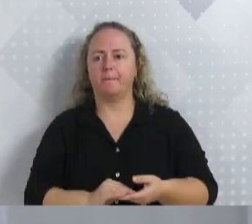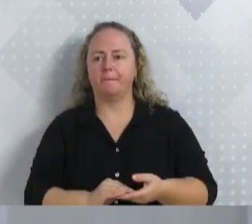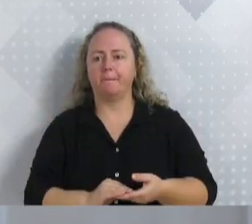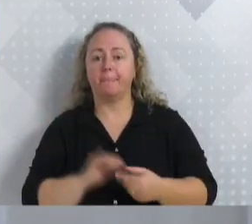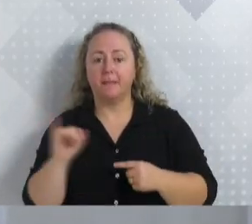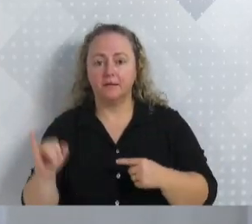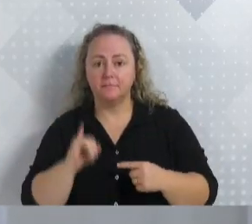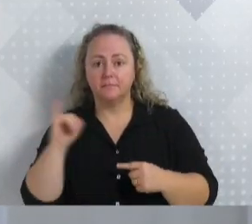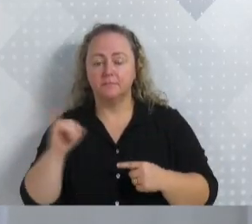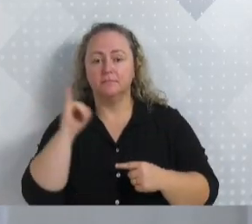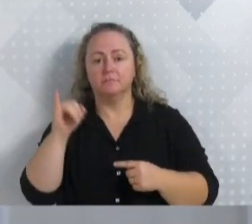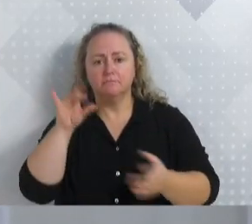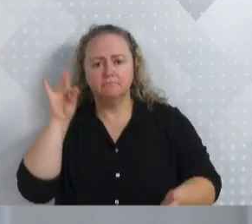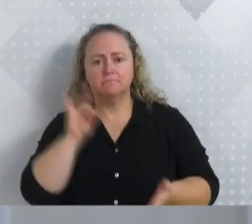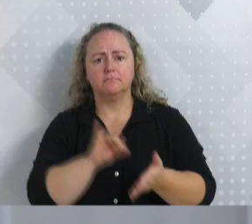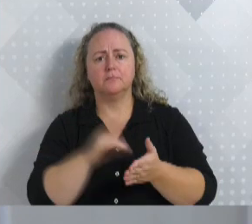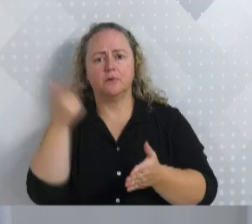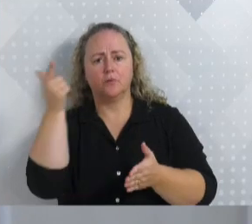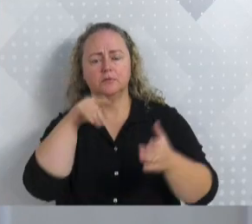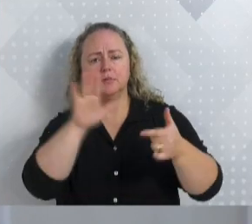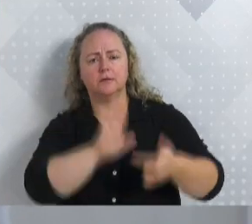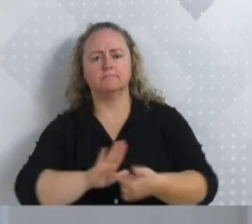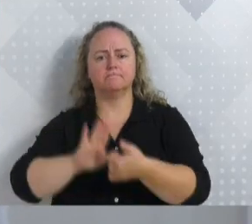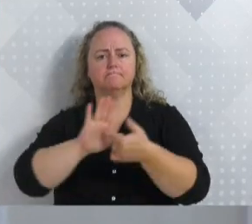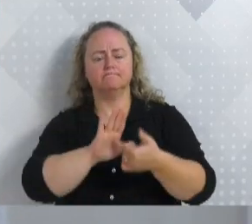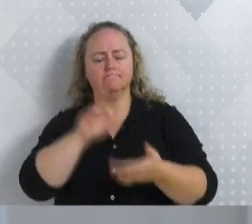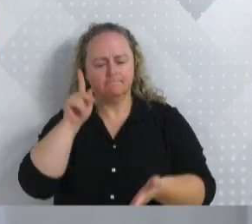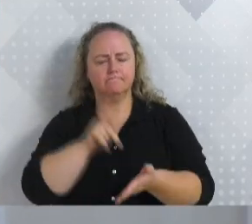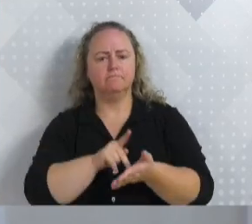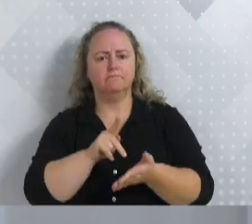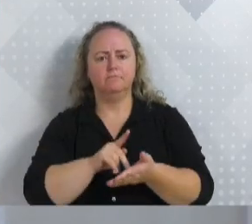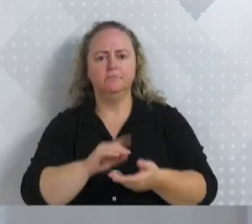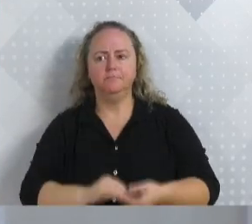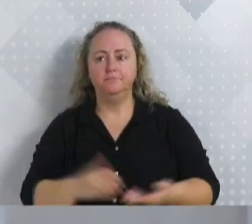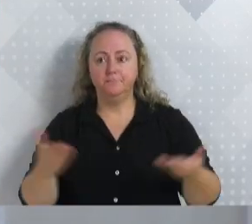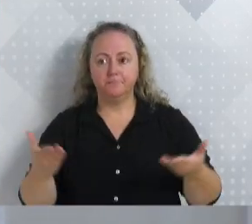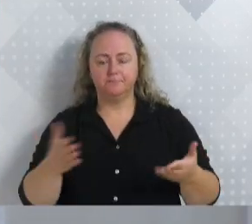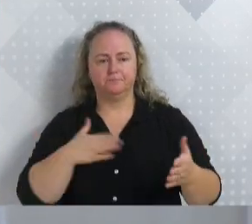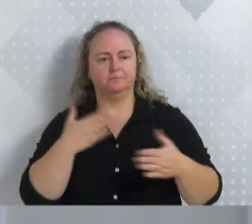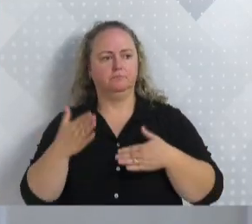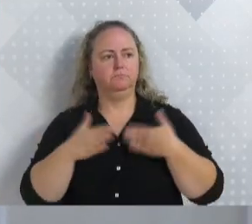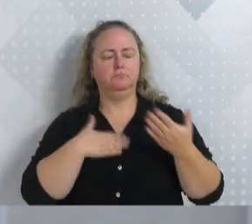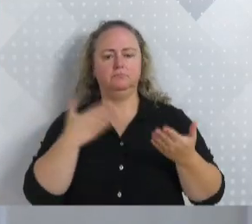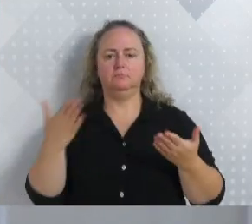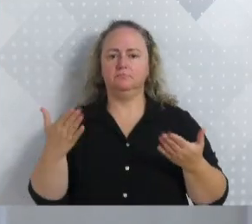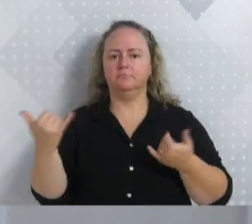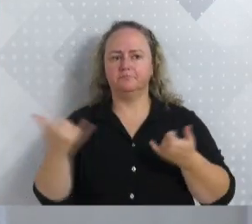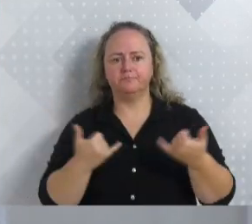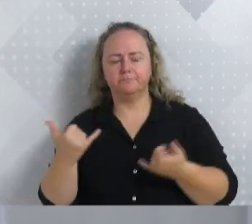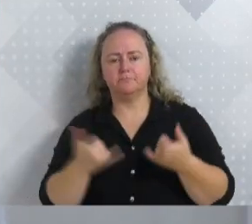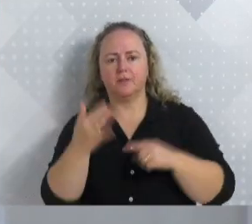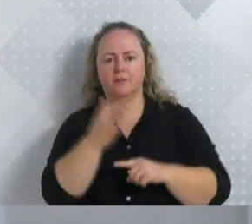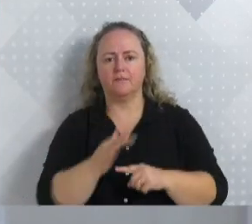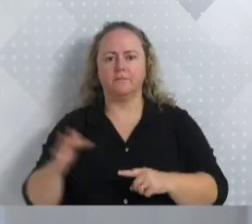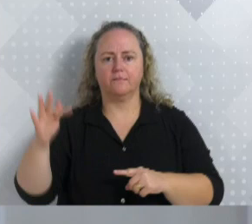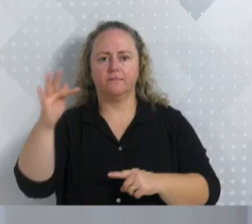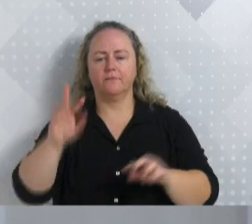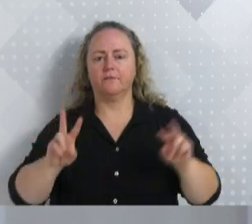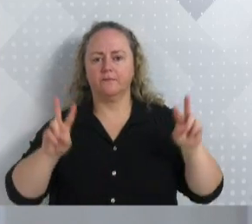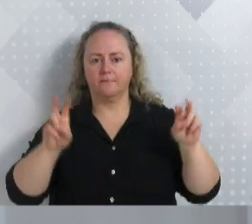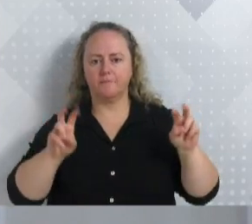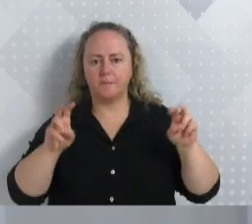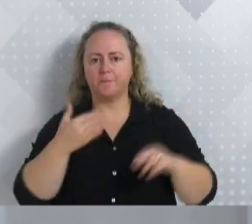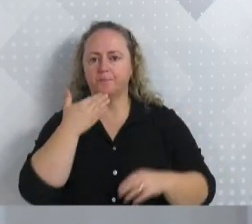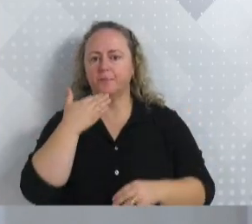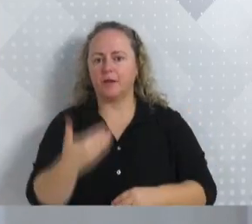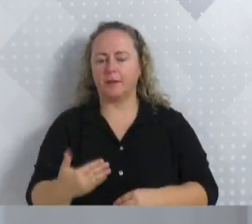importância da gente falar algumas verdades aqui na tribuna. Hoje fui surpreendido com uma notícia federal relacionada a um